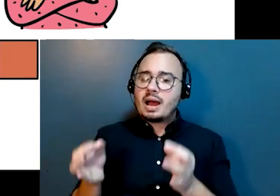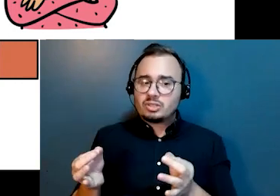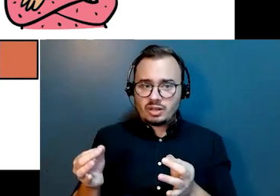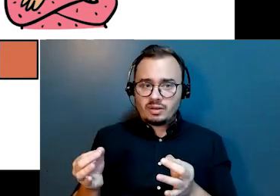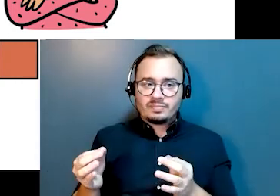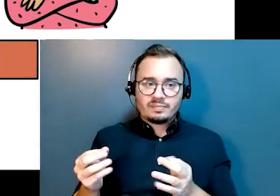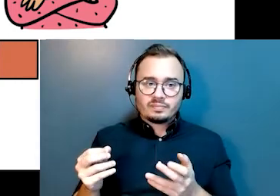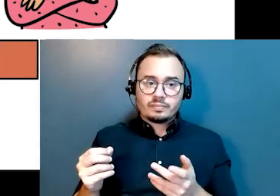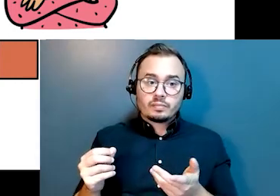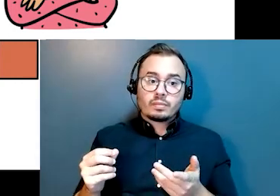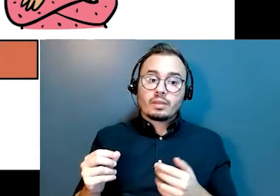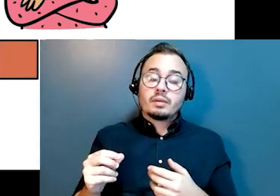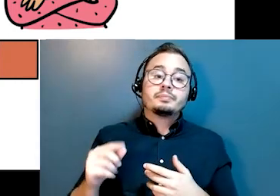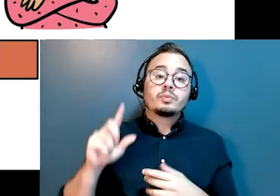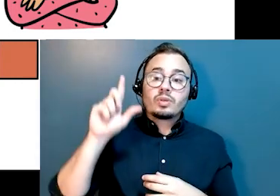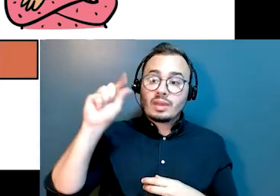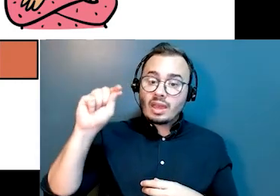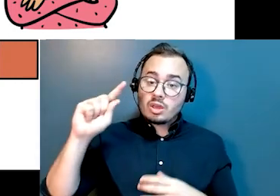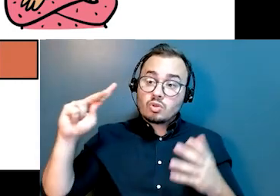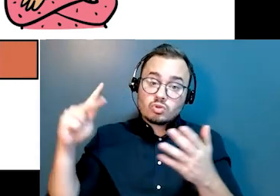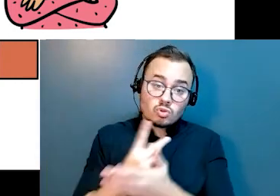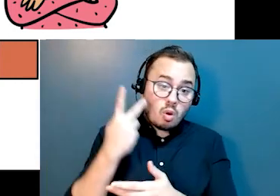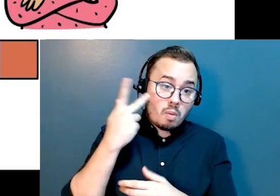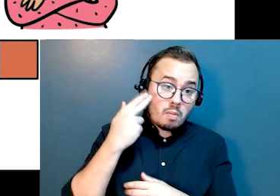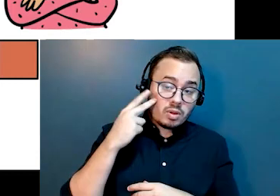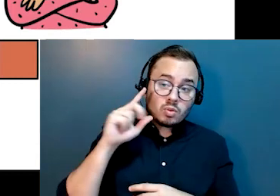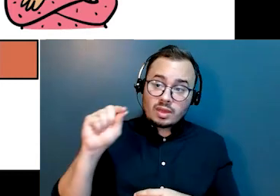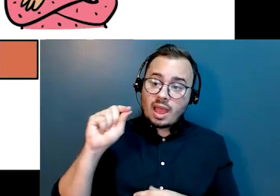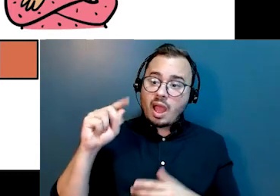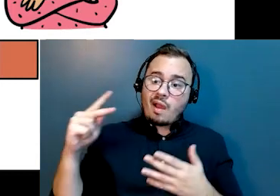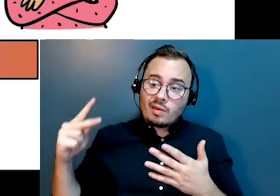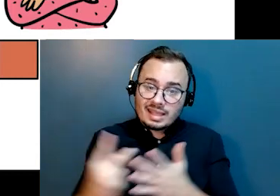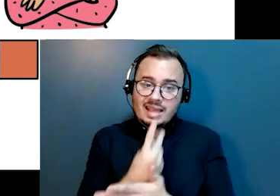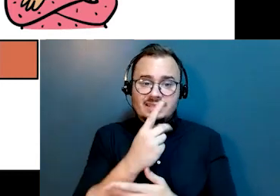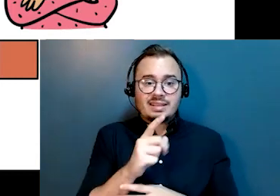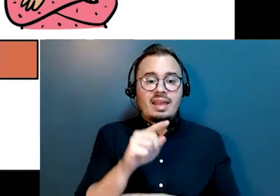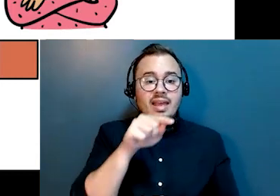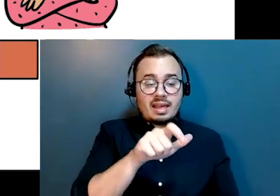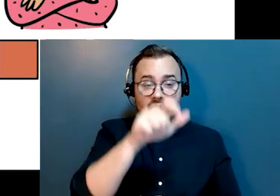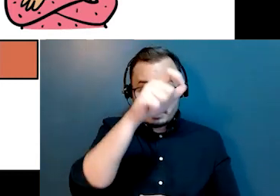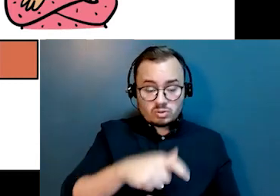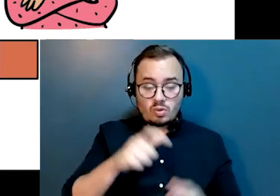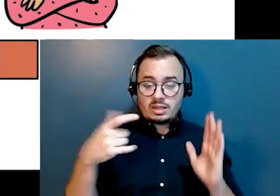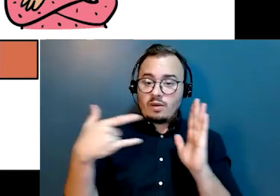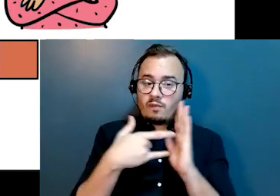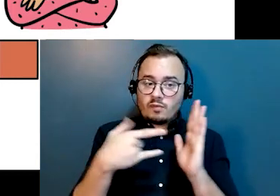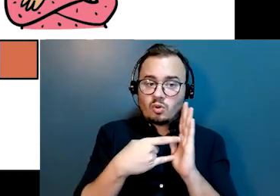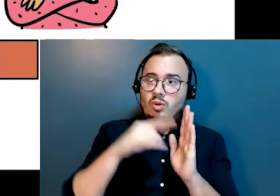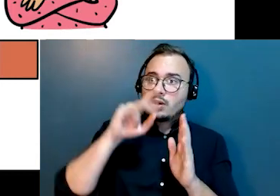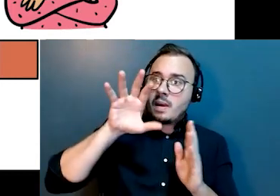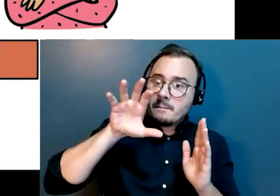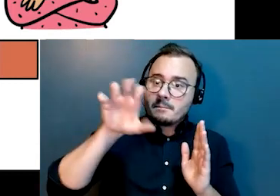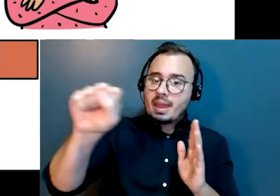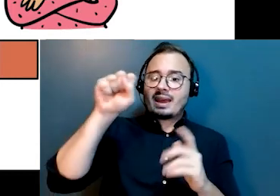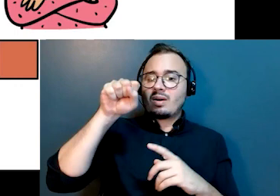que acontece é que a pessoa desenvolvedora, ela prioriza uma atividade que não era uma prioridade para o time, não precisava ser feito naquela etapa,